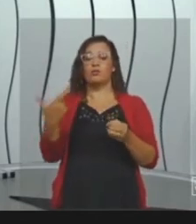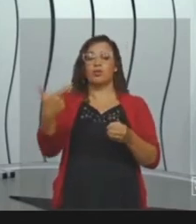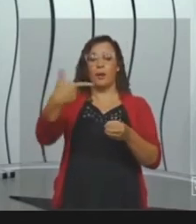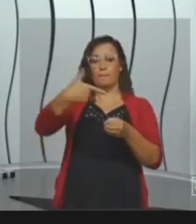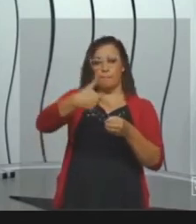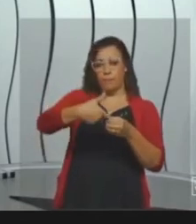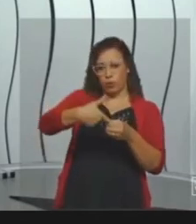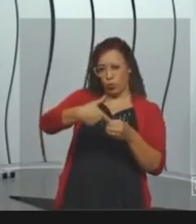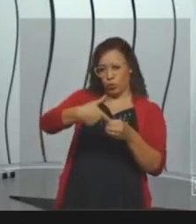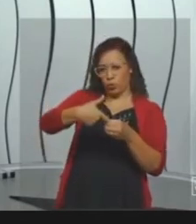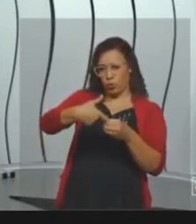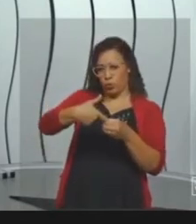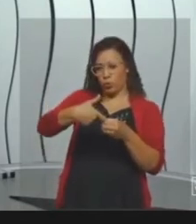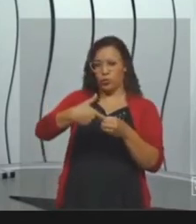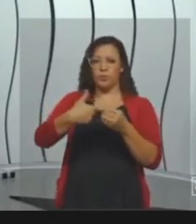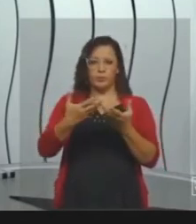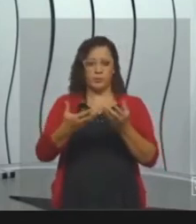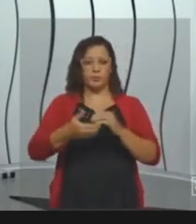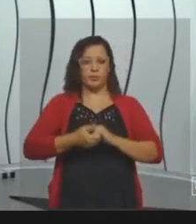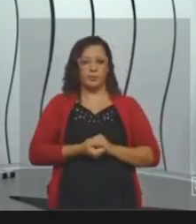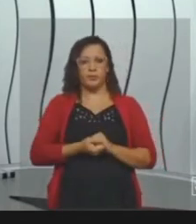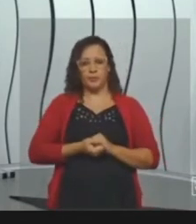usar combustíveis fósseis.